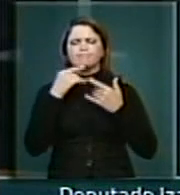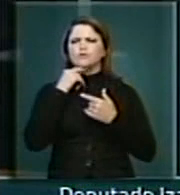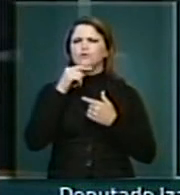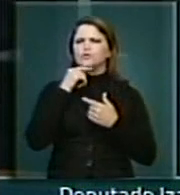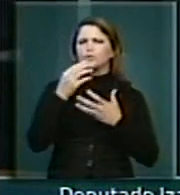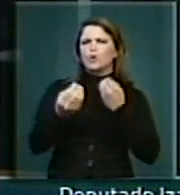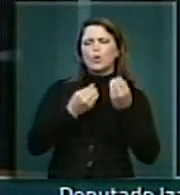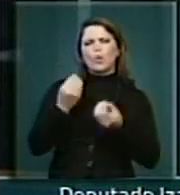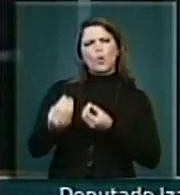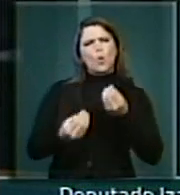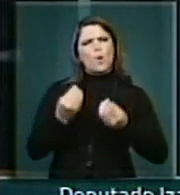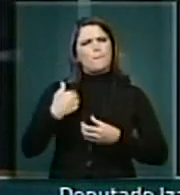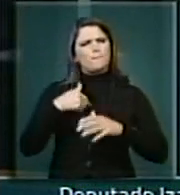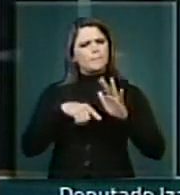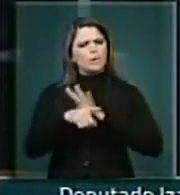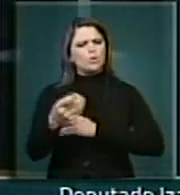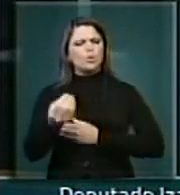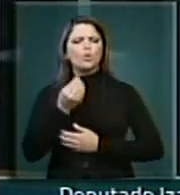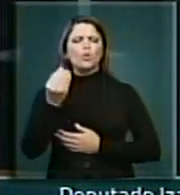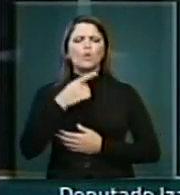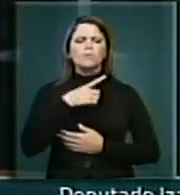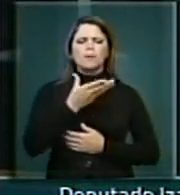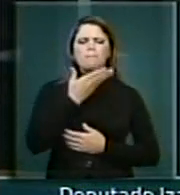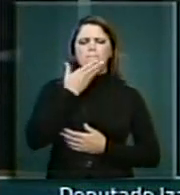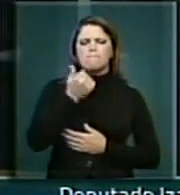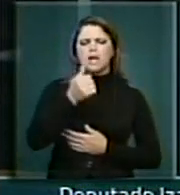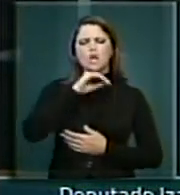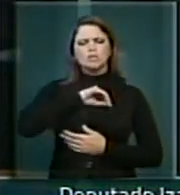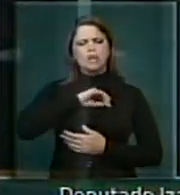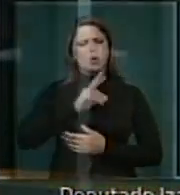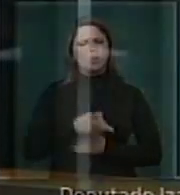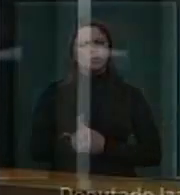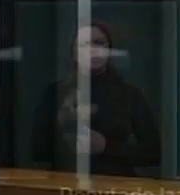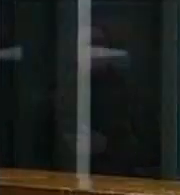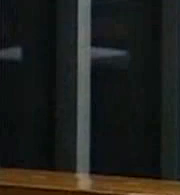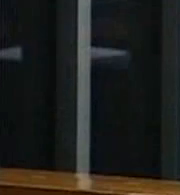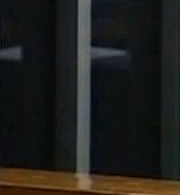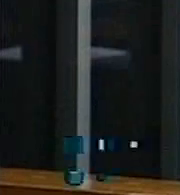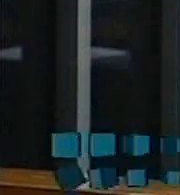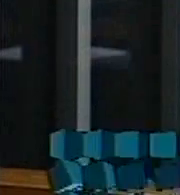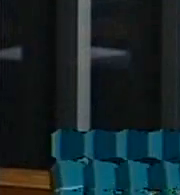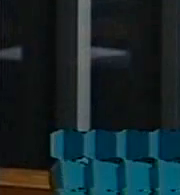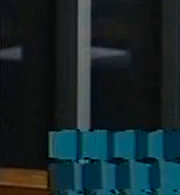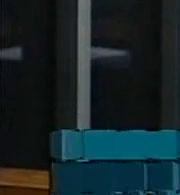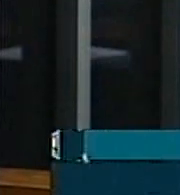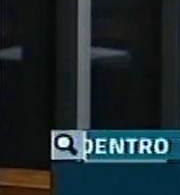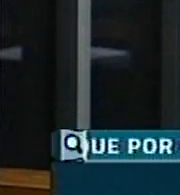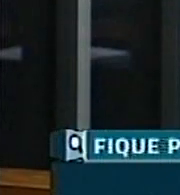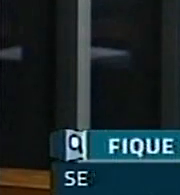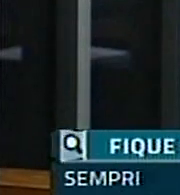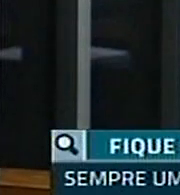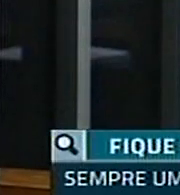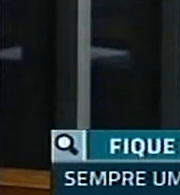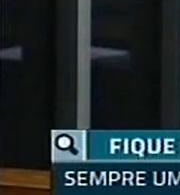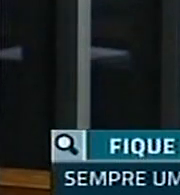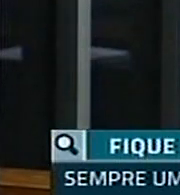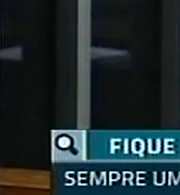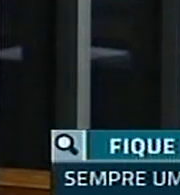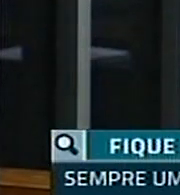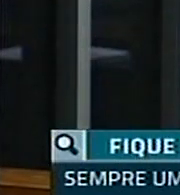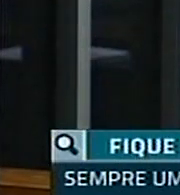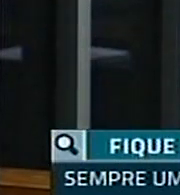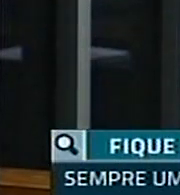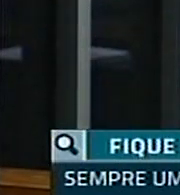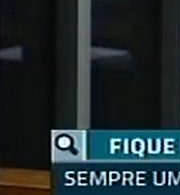como aqui tem a melhor remuneração e continua, querem fazer greve? Senhor presidente, eu aprendi desde